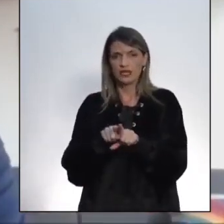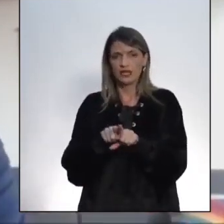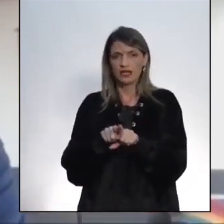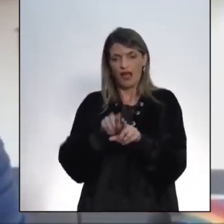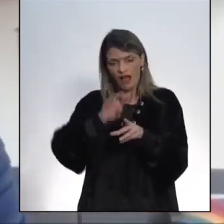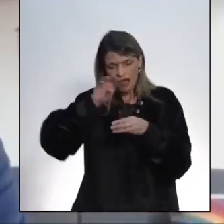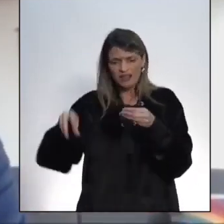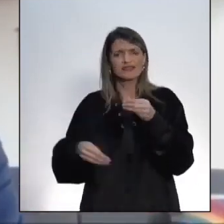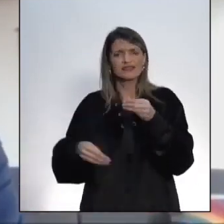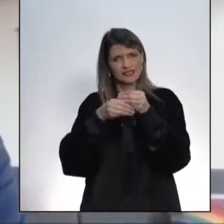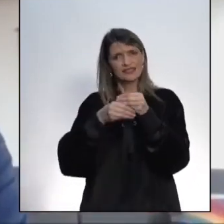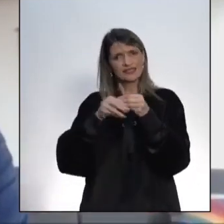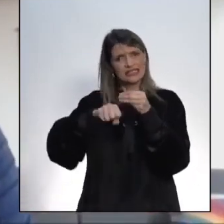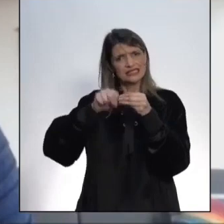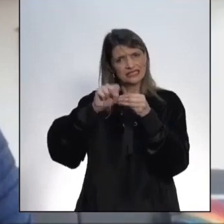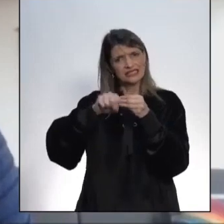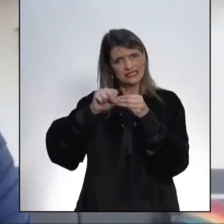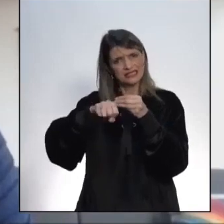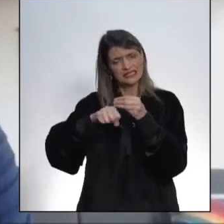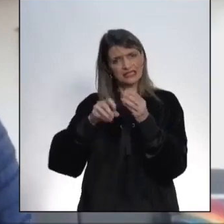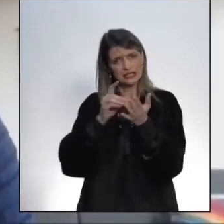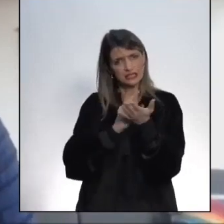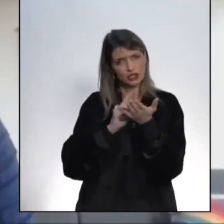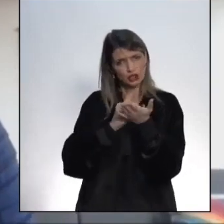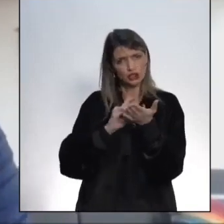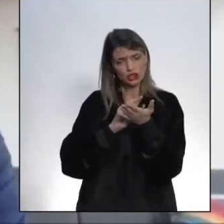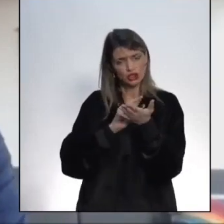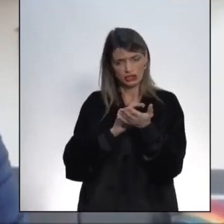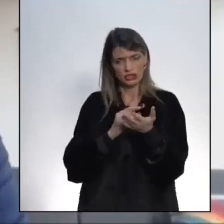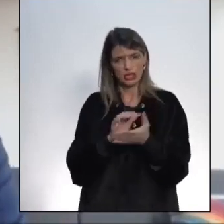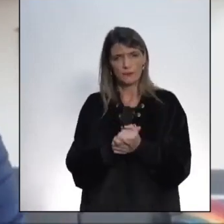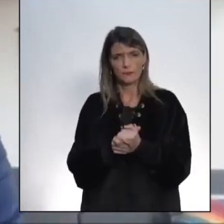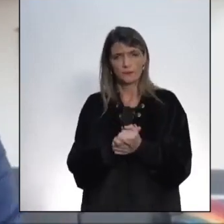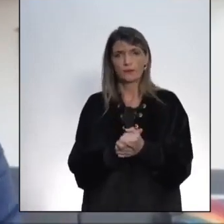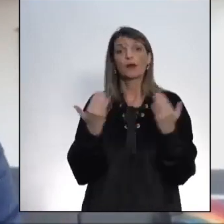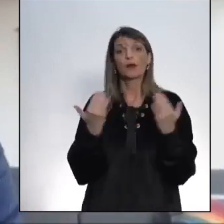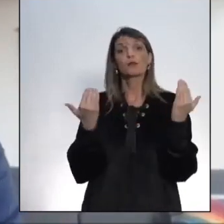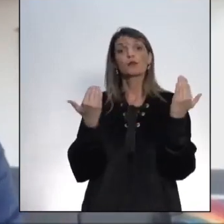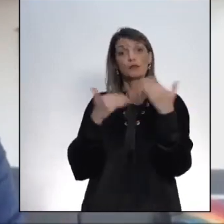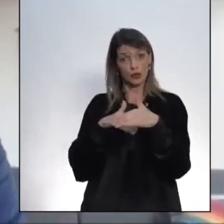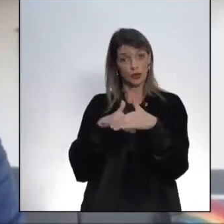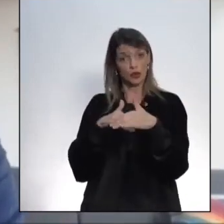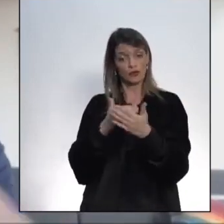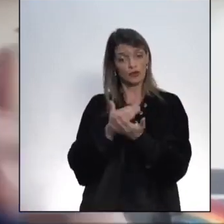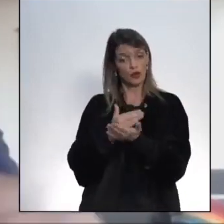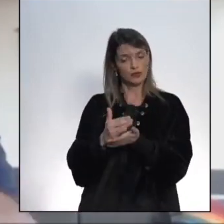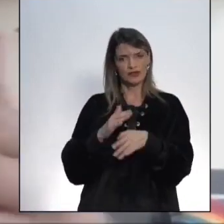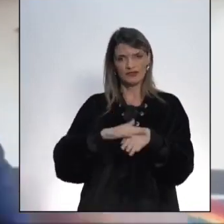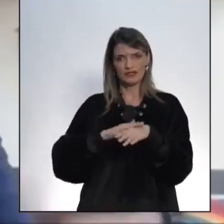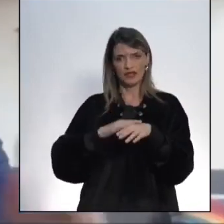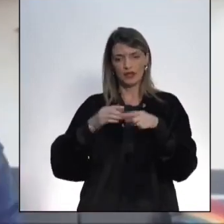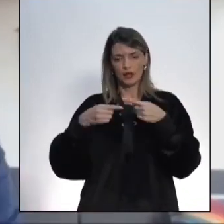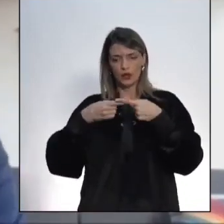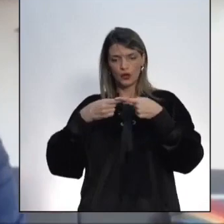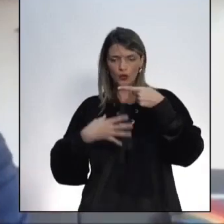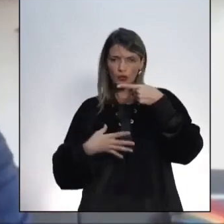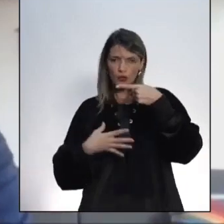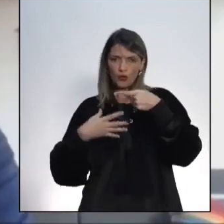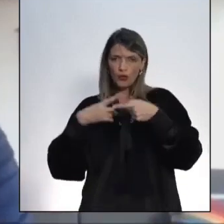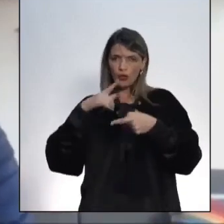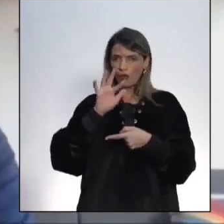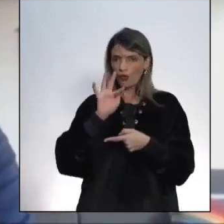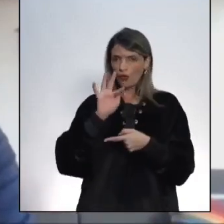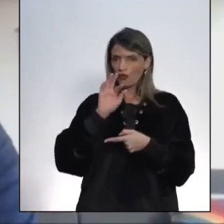pelas ferramentas digitais. Avaliação, que hoje professores estão começando a fazer por Google Forms, lá dentro do